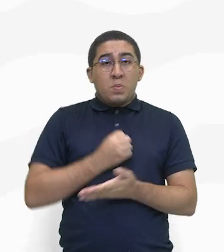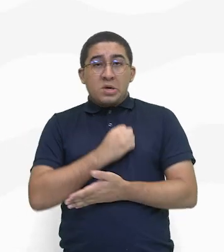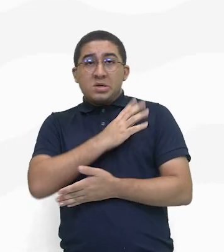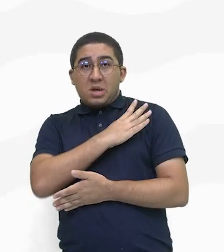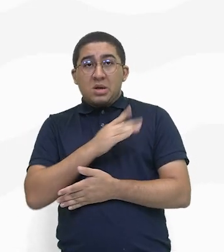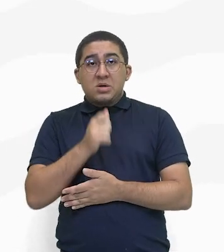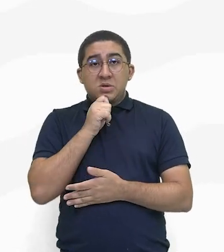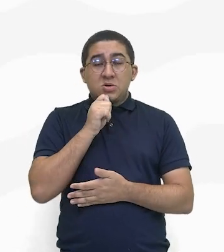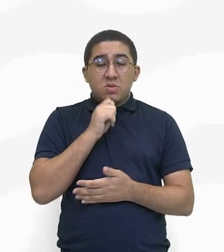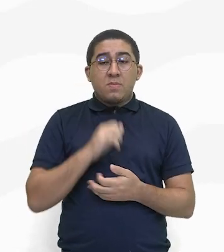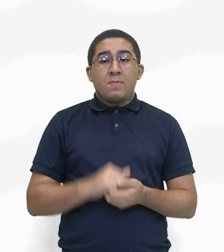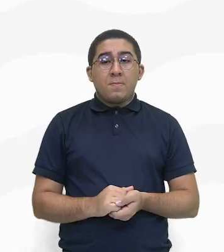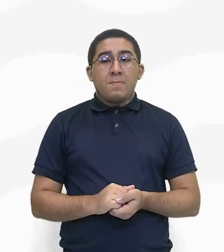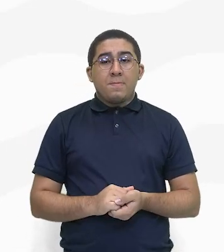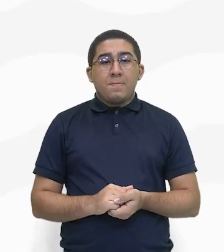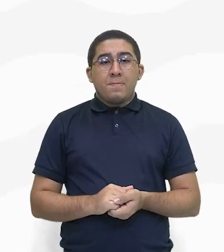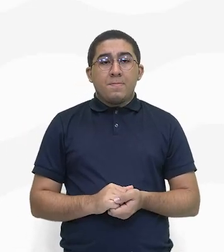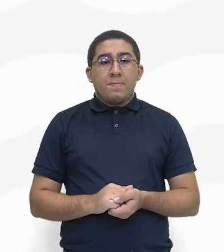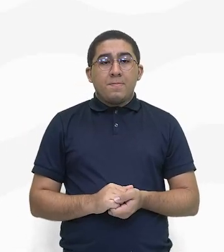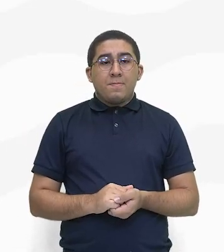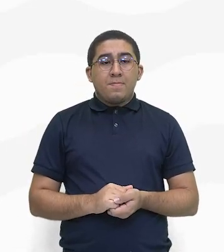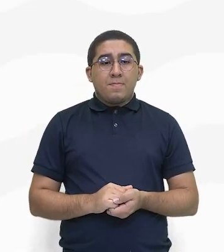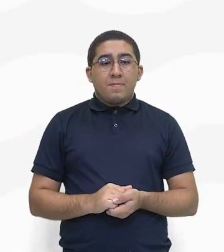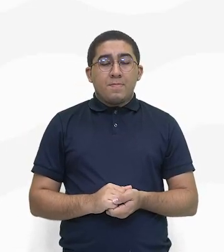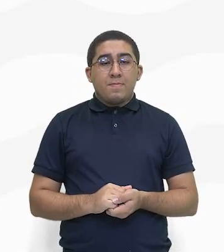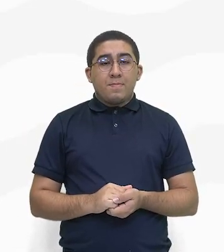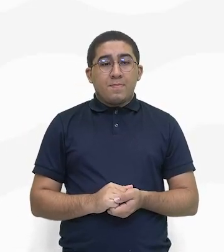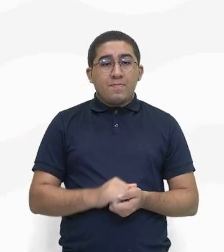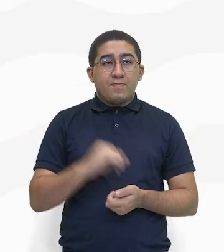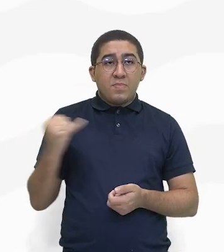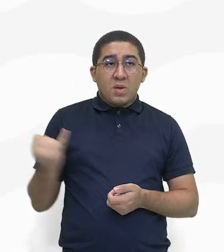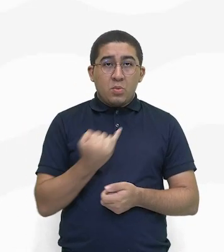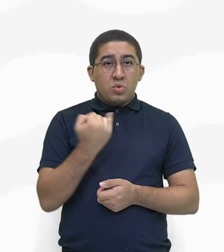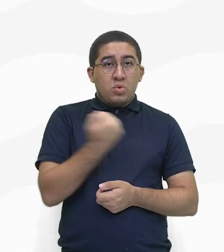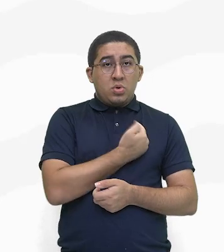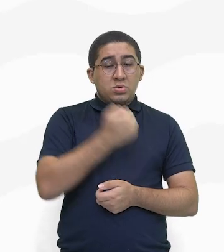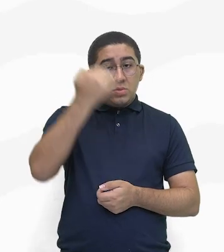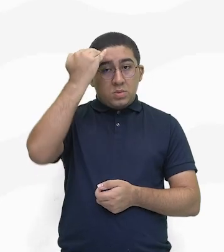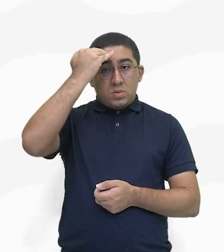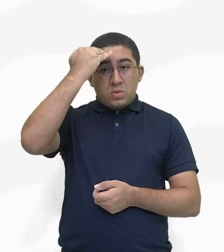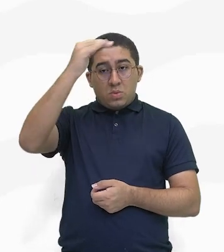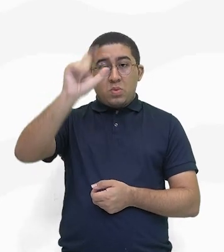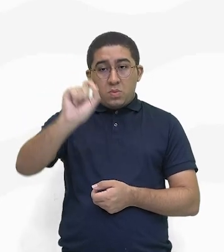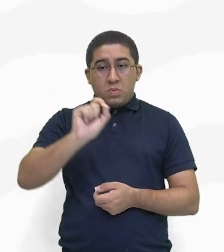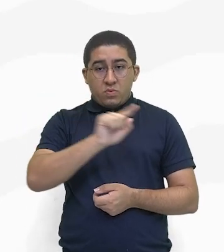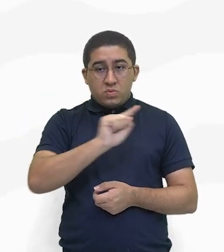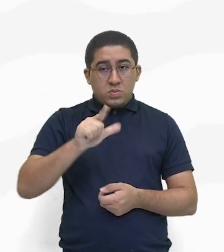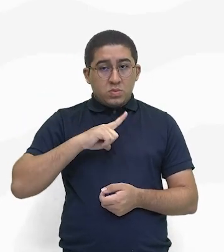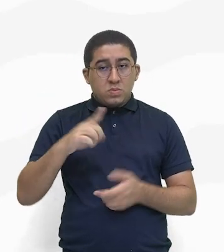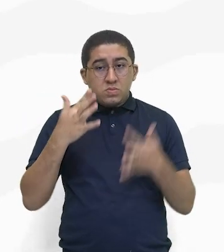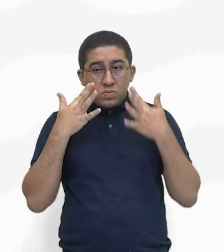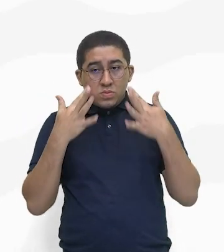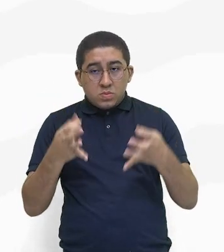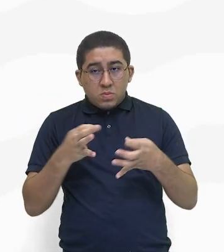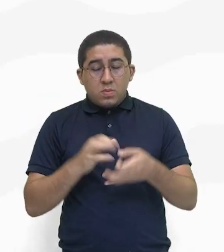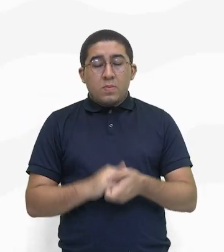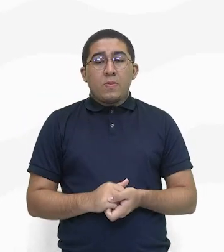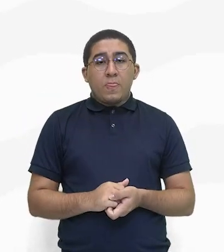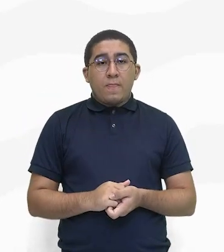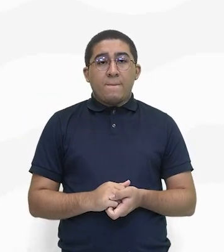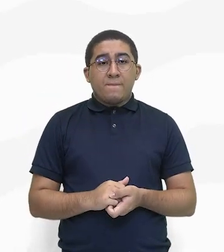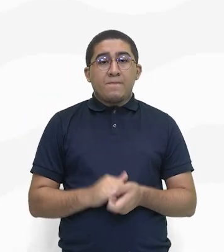aí, gente, olha só, é importante a gente frisar aqui, vocês estão vendo aí na cartela, que as comunidades